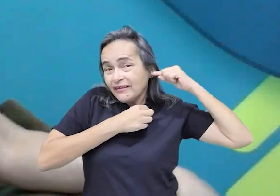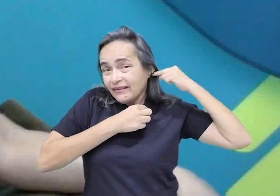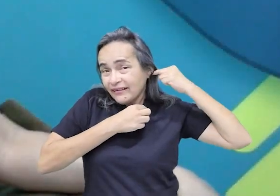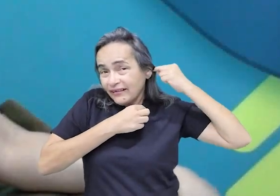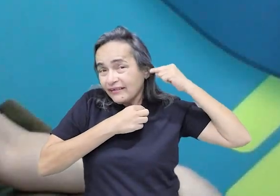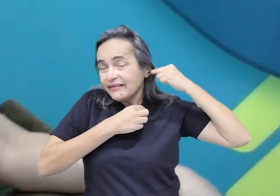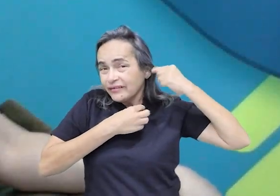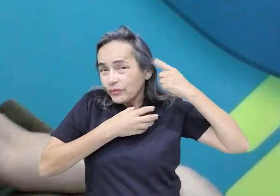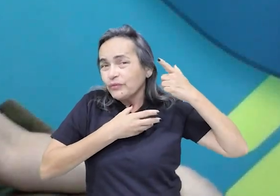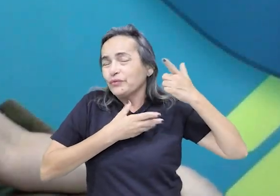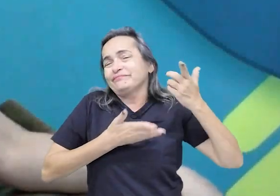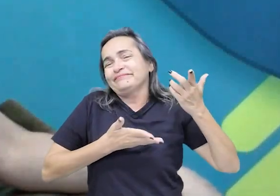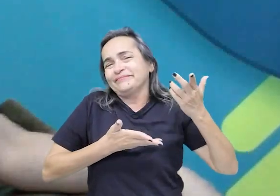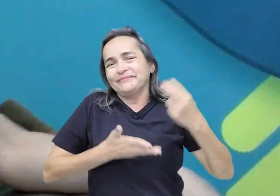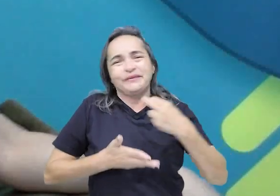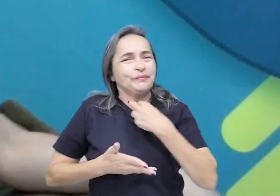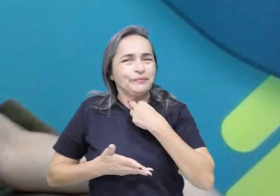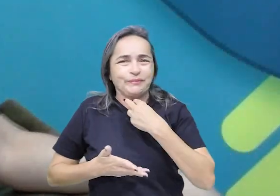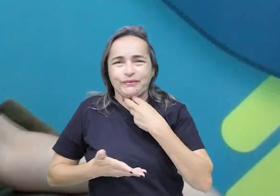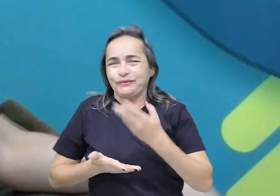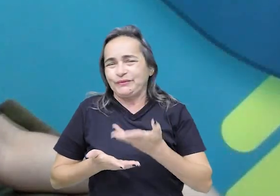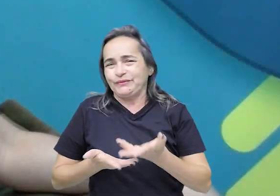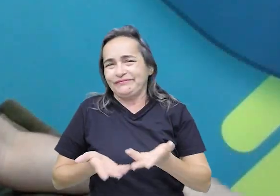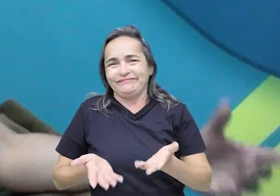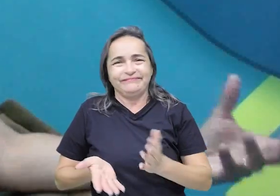gente já referiu aqui, objetos